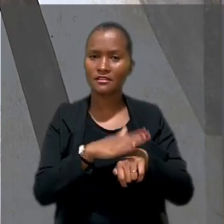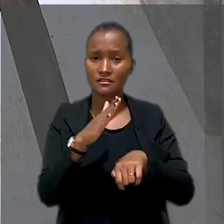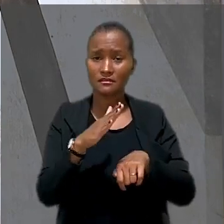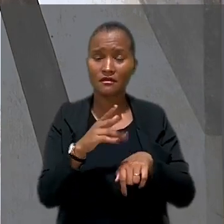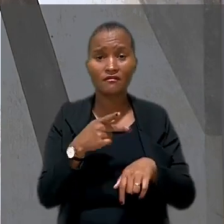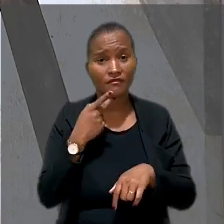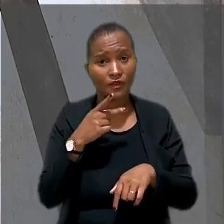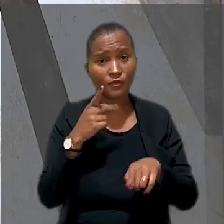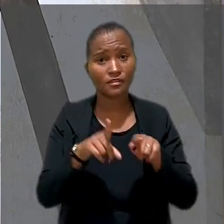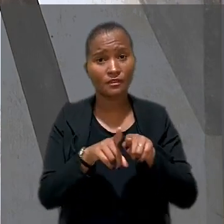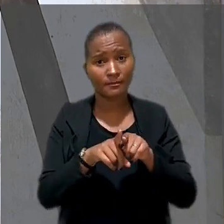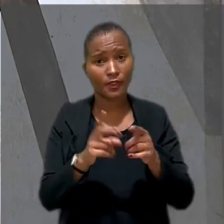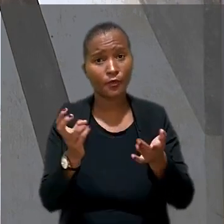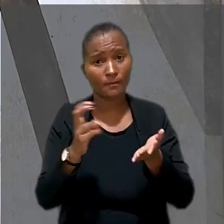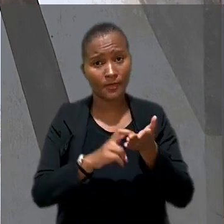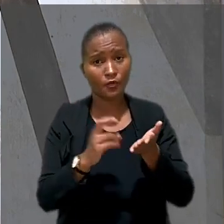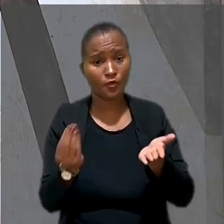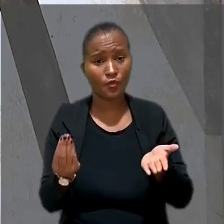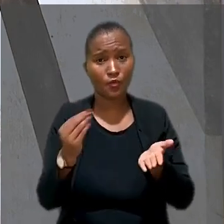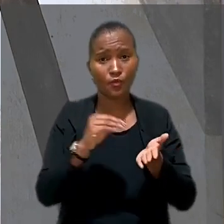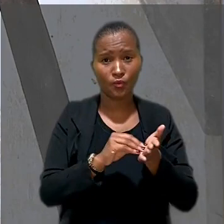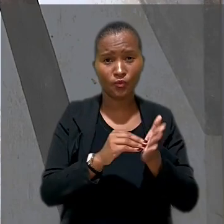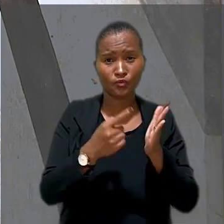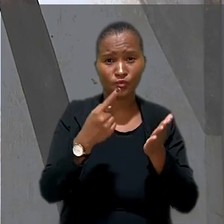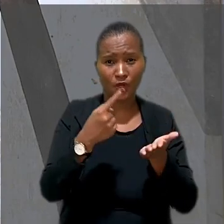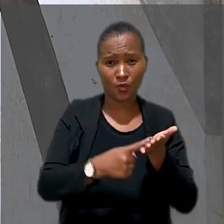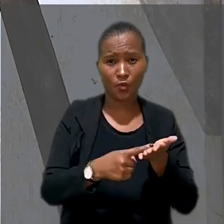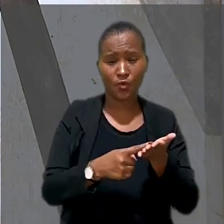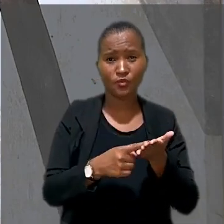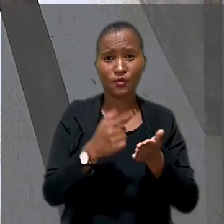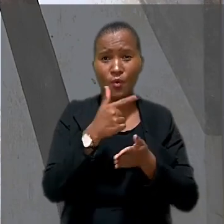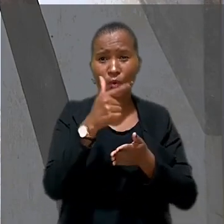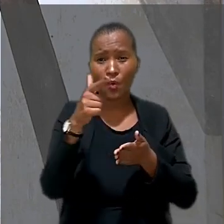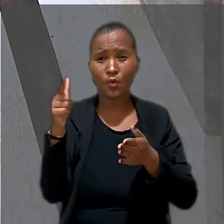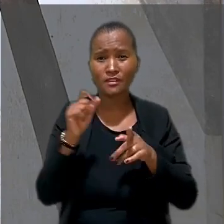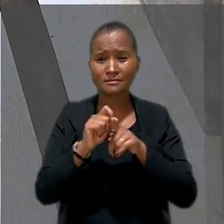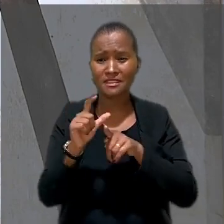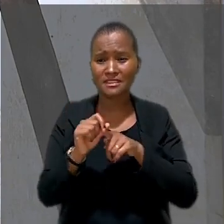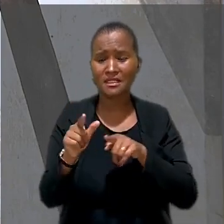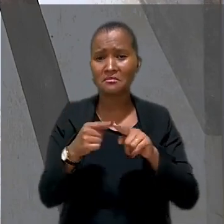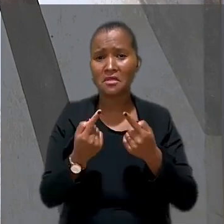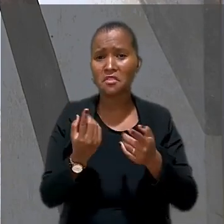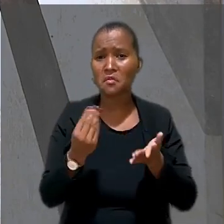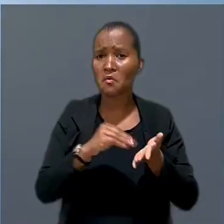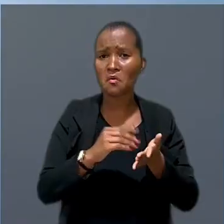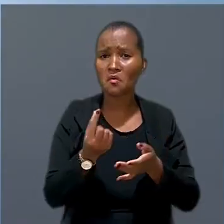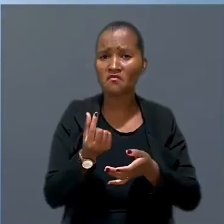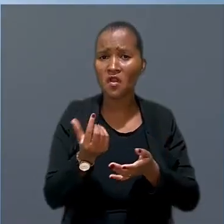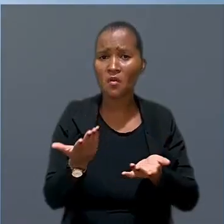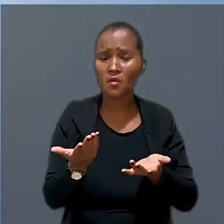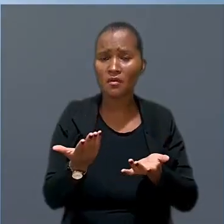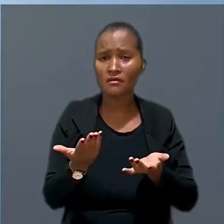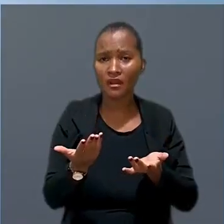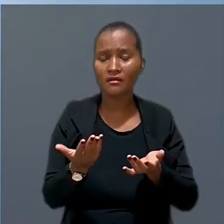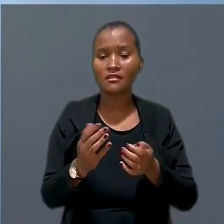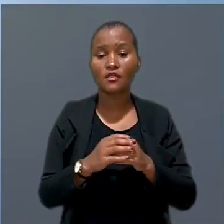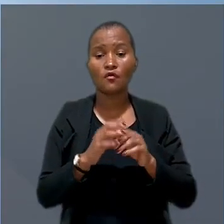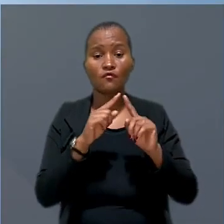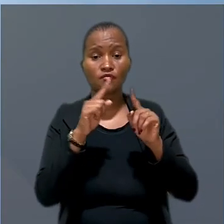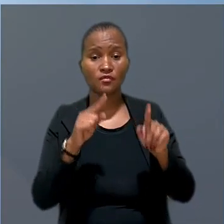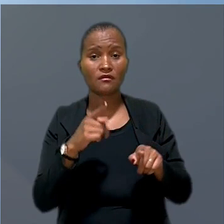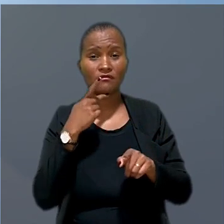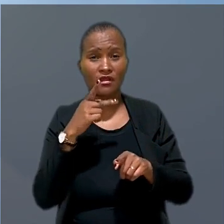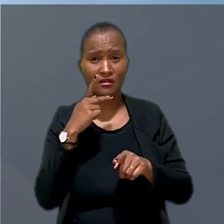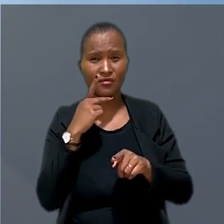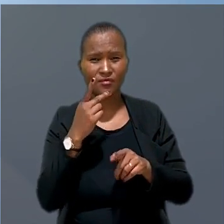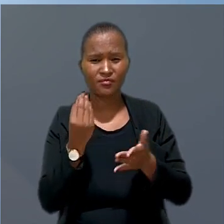extras. Alegou ainda que o banco embutiu no acordo outras parcelas sem especificar os valores. Segundo o empregado, a